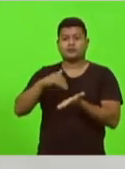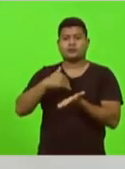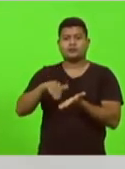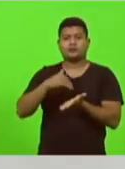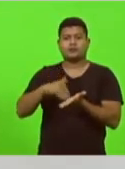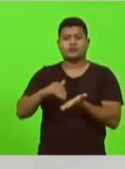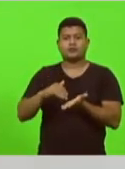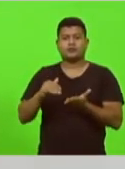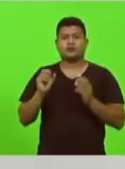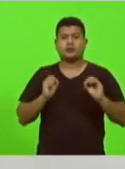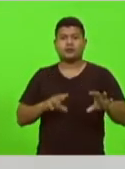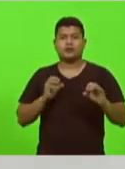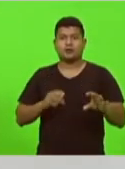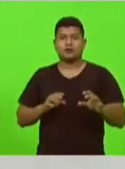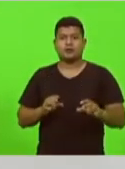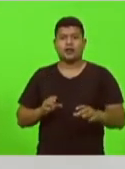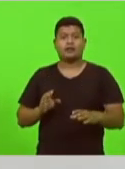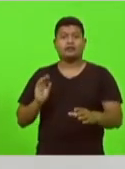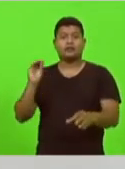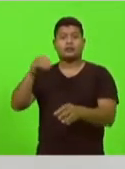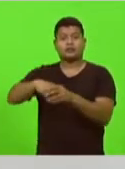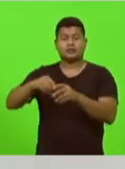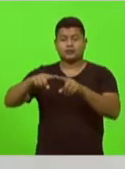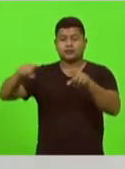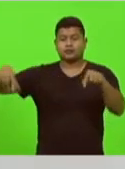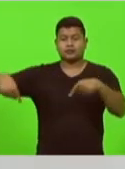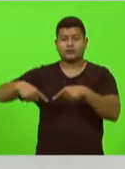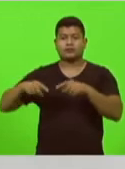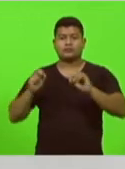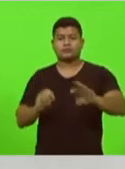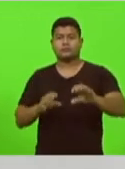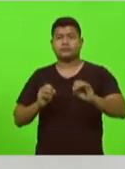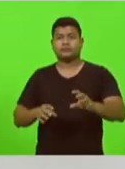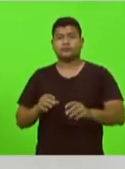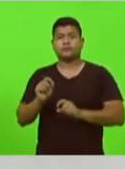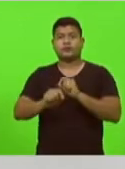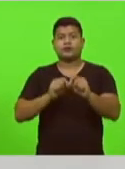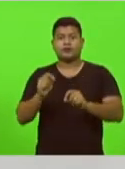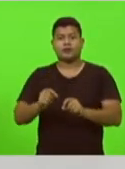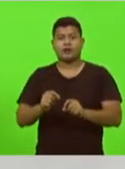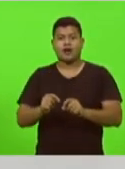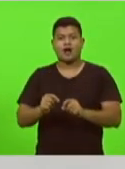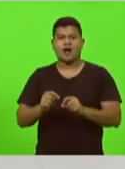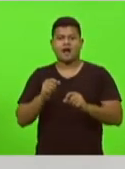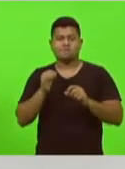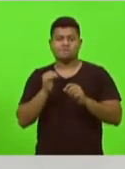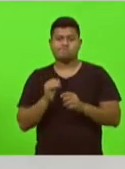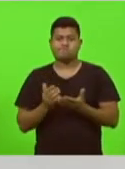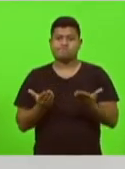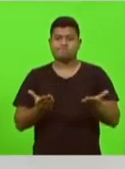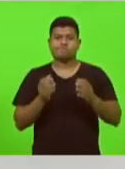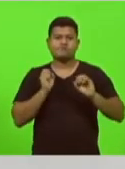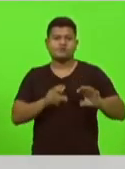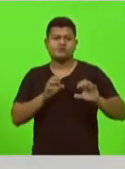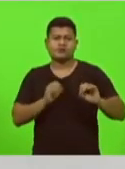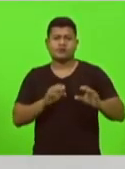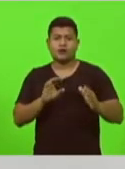a, em sala de aula, nas escolas, a convencer os alunos a se